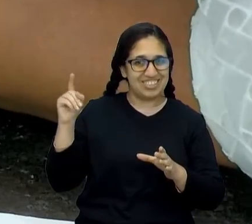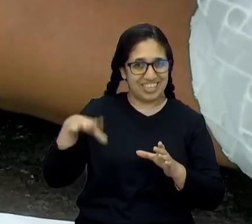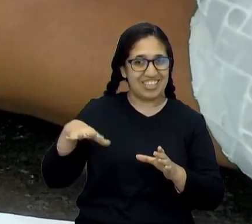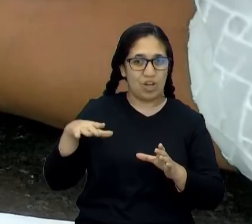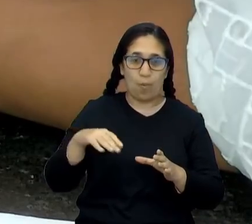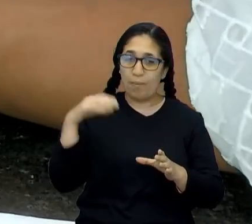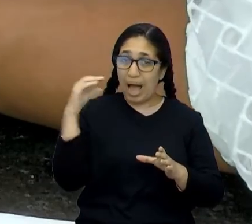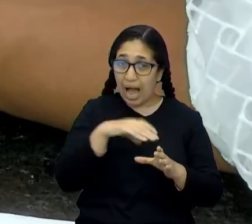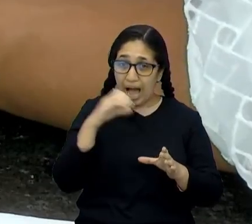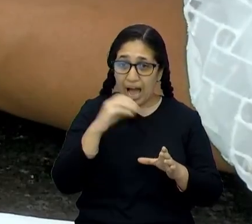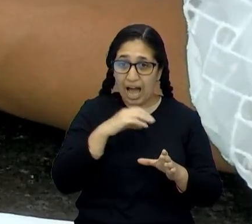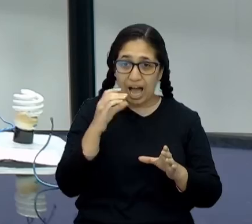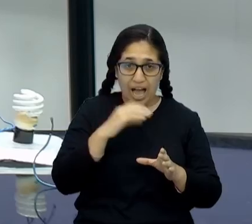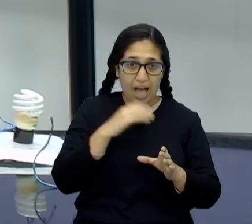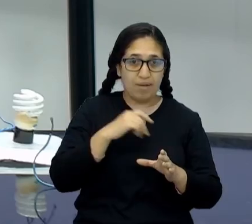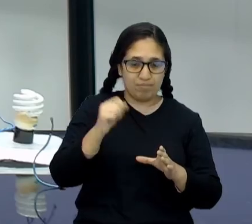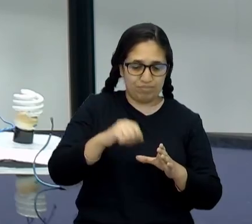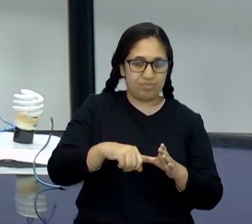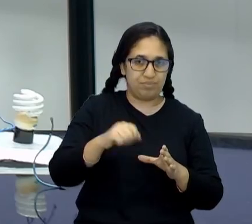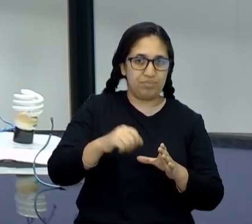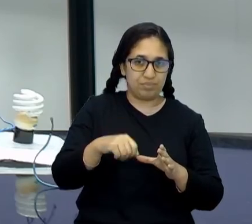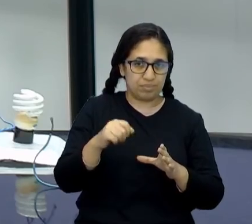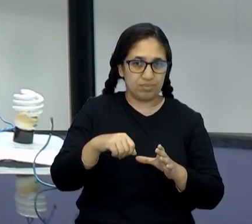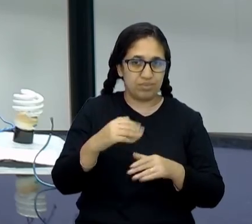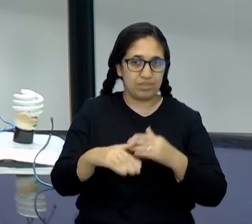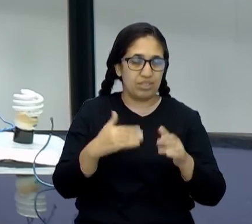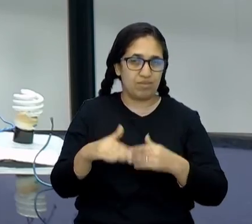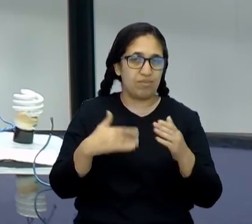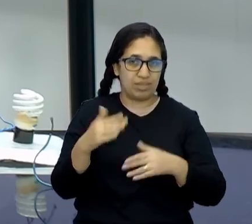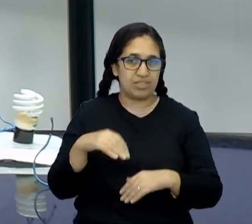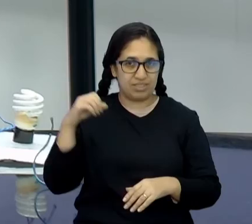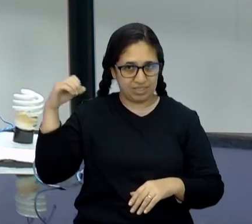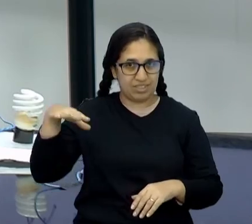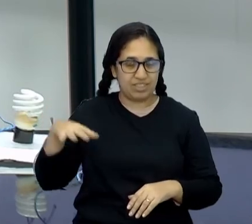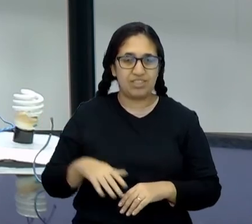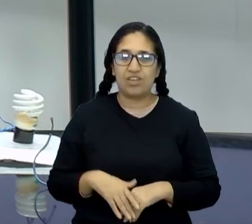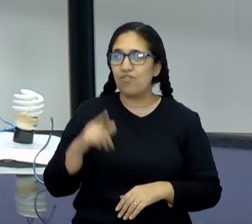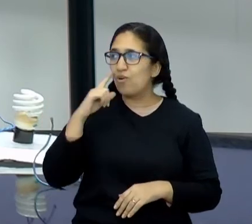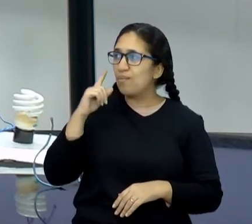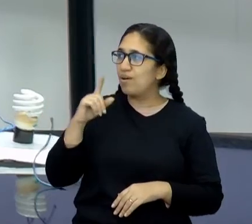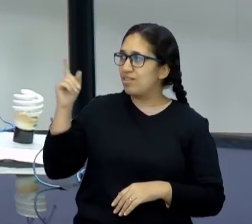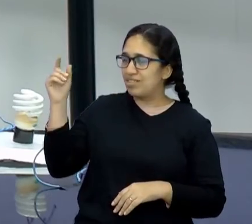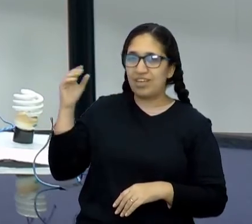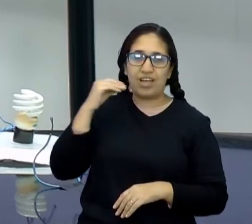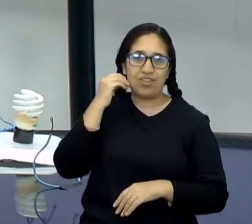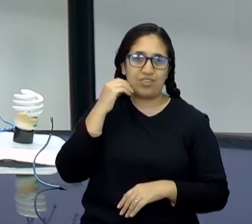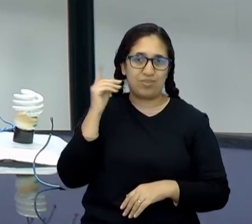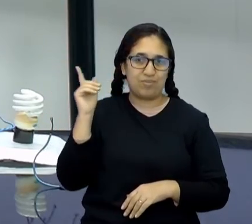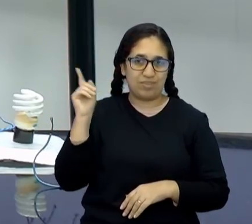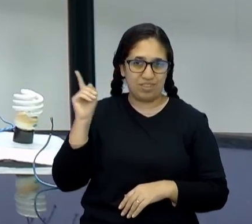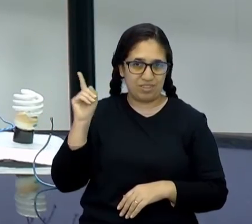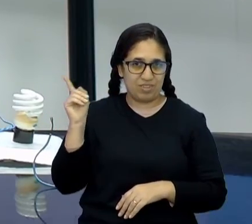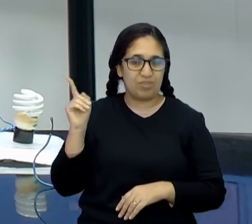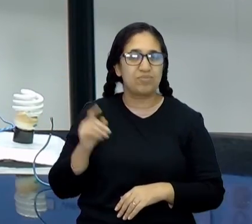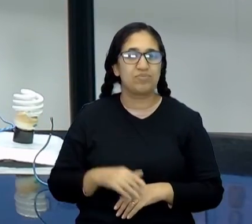Quanto mais rápido você mexe, mais isso daqui pode acender. Eu vou mostrar no simulador, que o nosso diretor vai colocar aí pra gente,